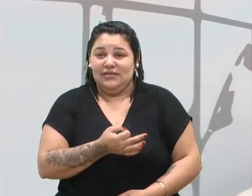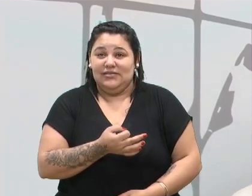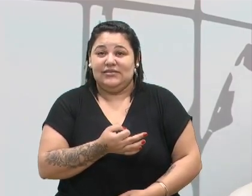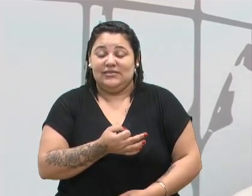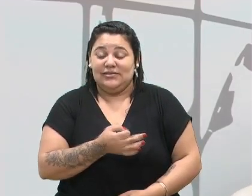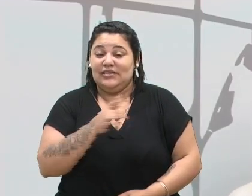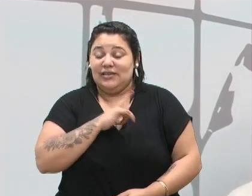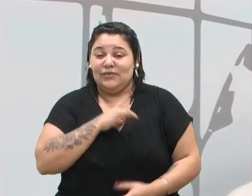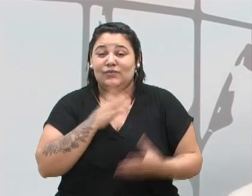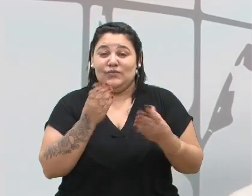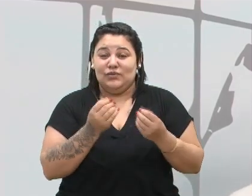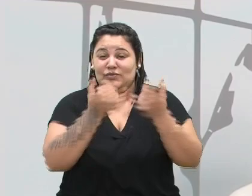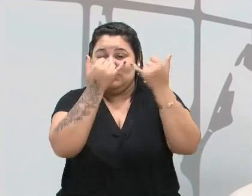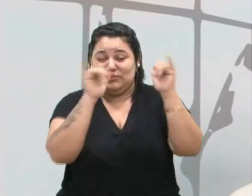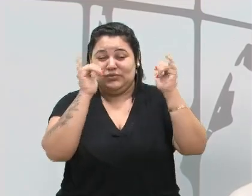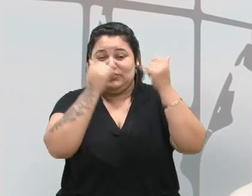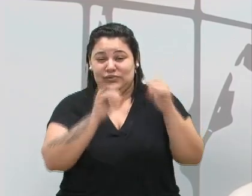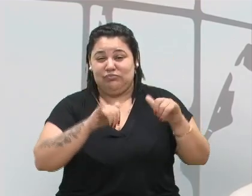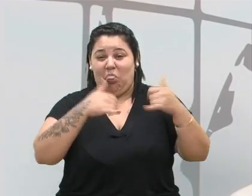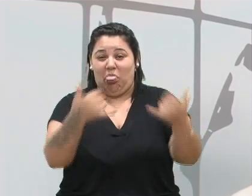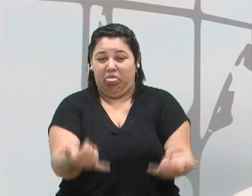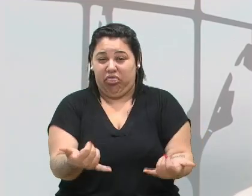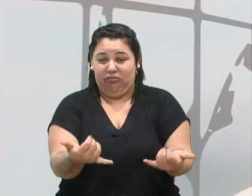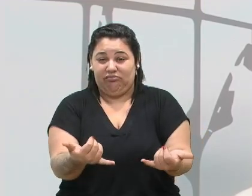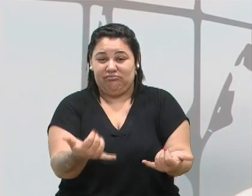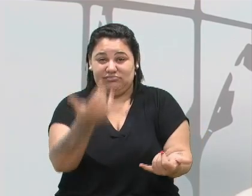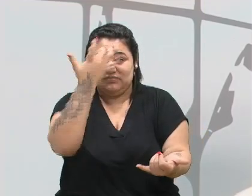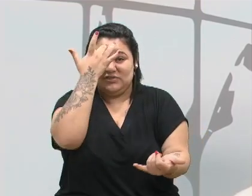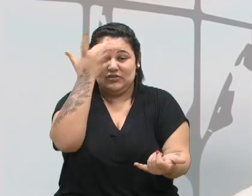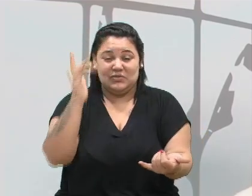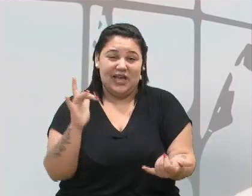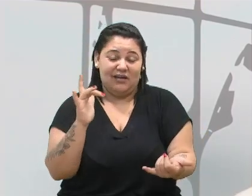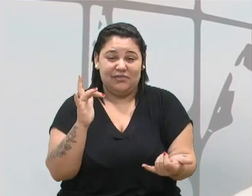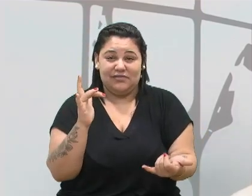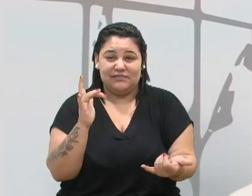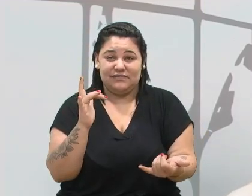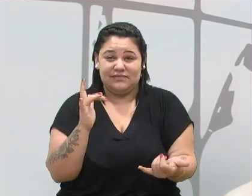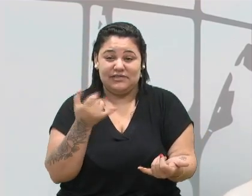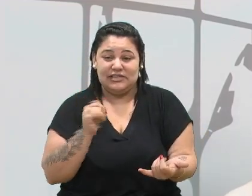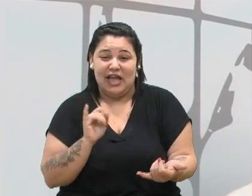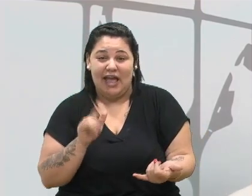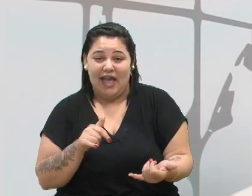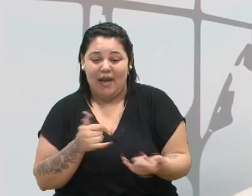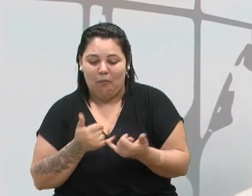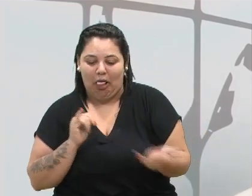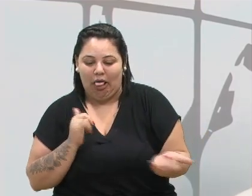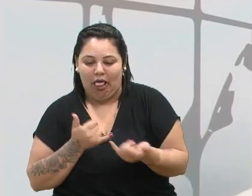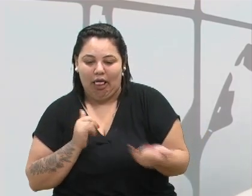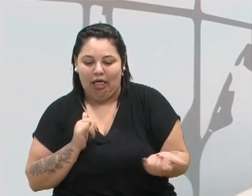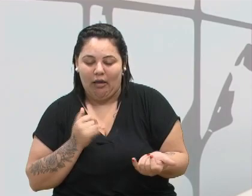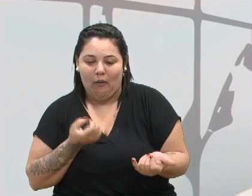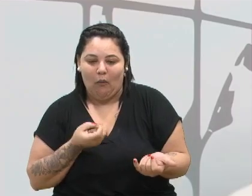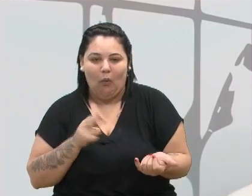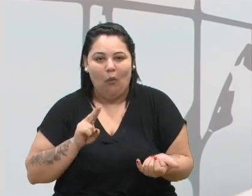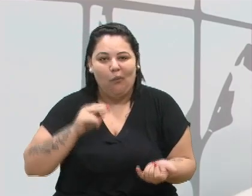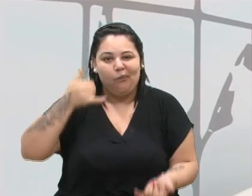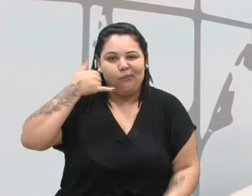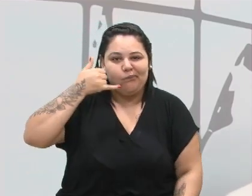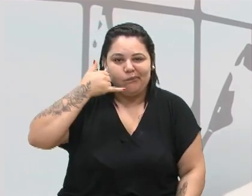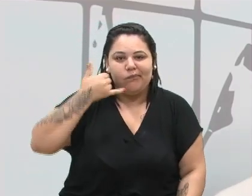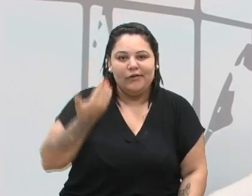fios caídos, que a gente não sabe se eles são fios elétricos ou de cabo de